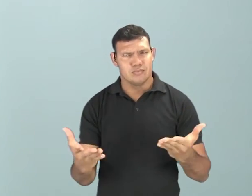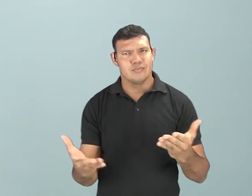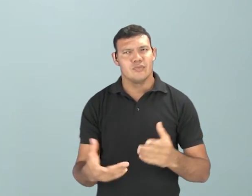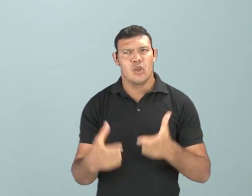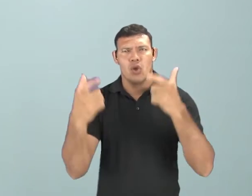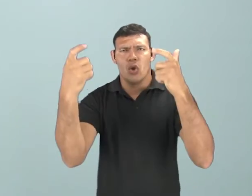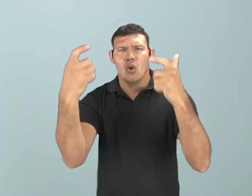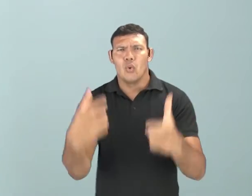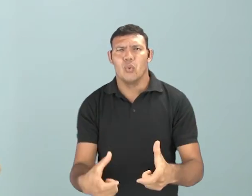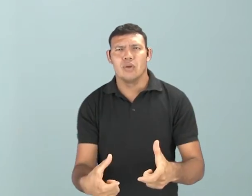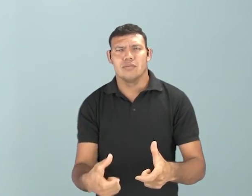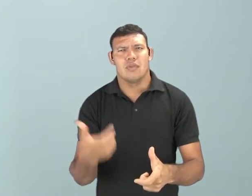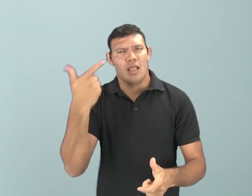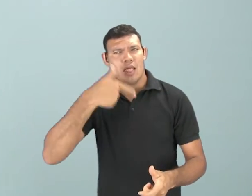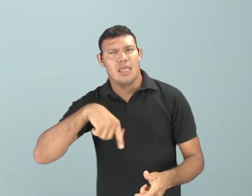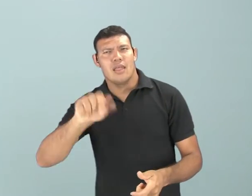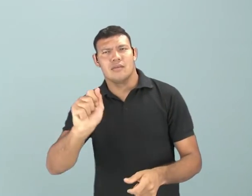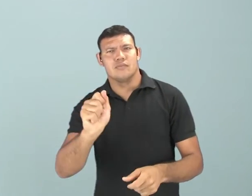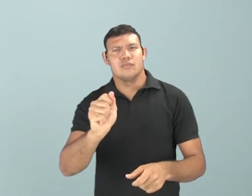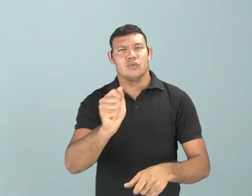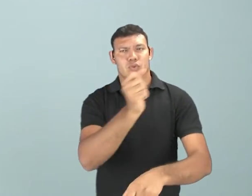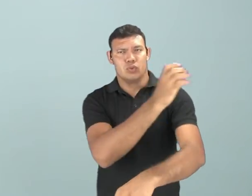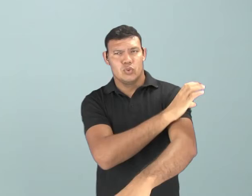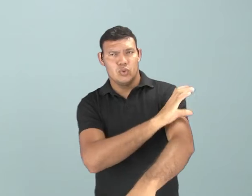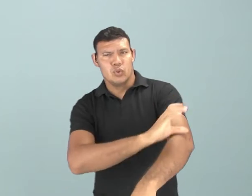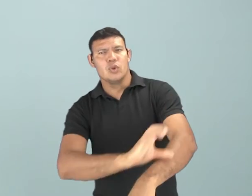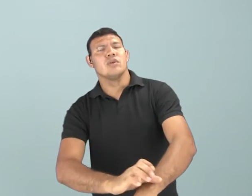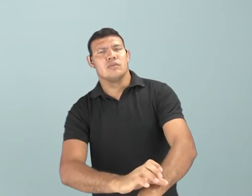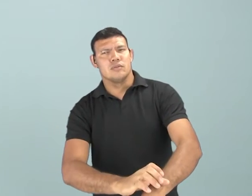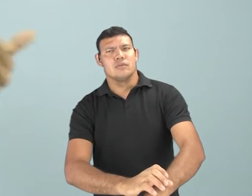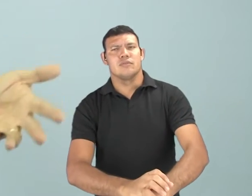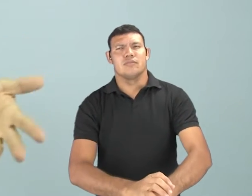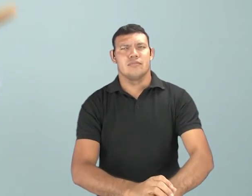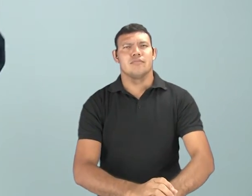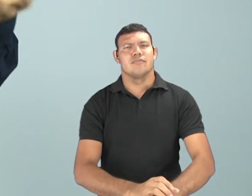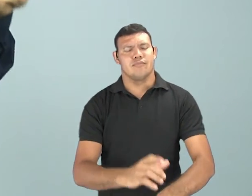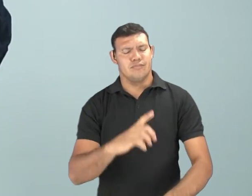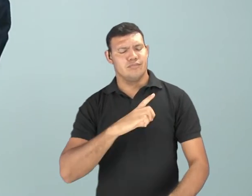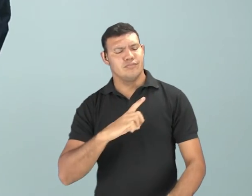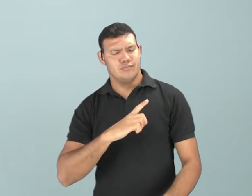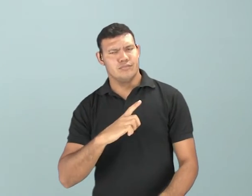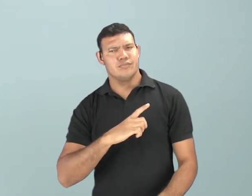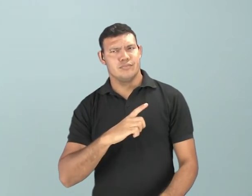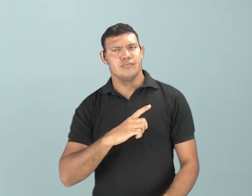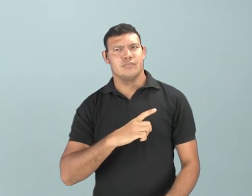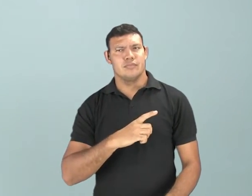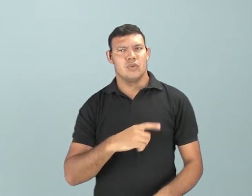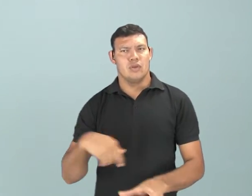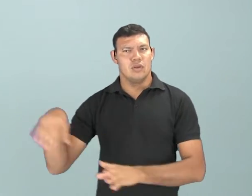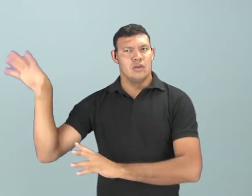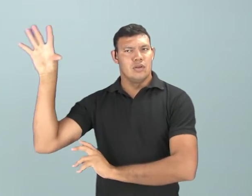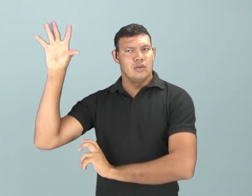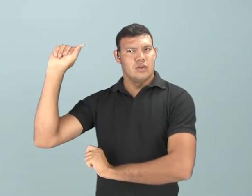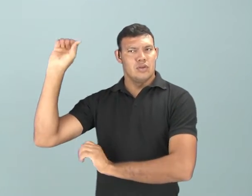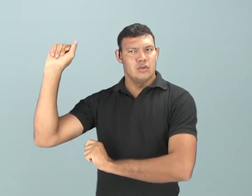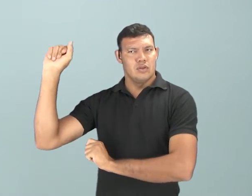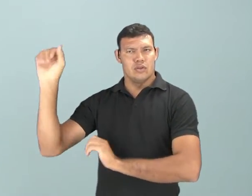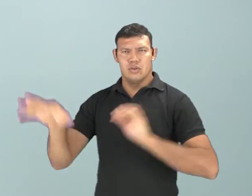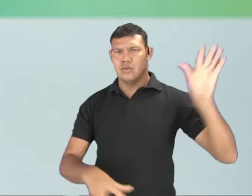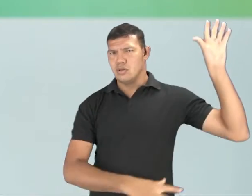ocupa, qual a forma de língua, os costumes desse povo, porque tem a cultura espanhola, a marca registrada nesse